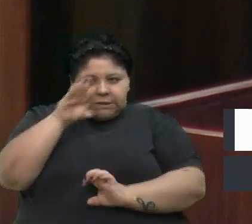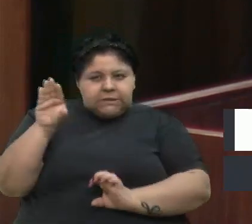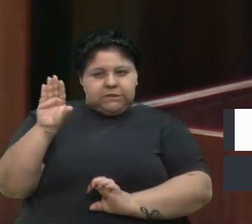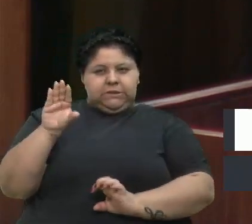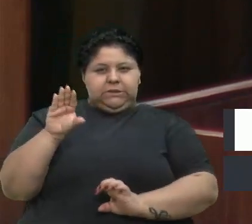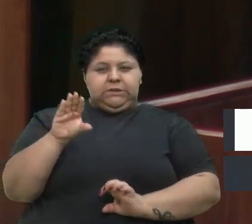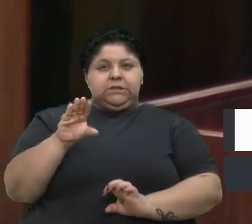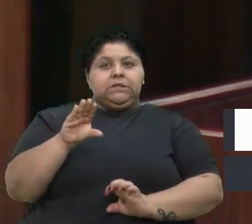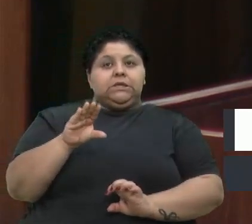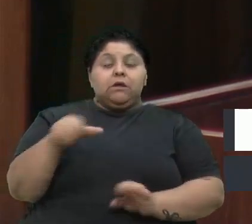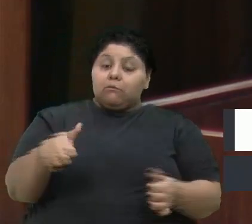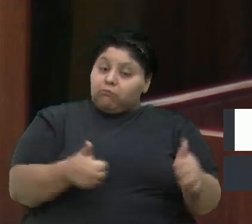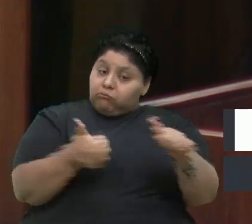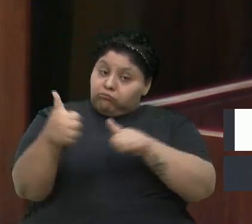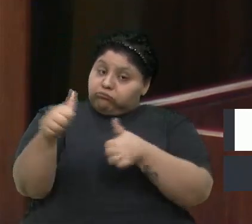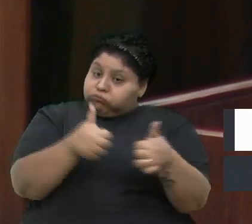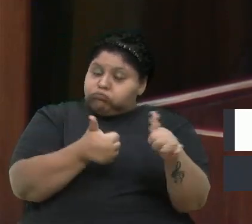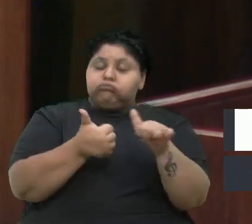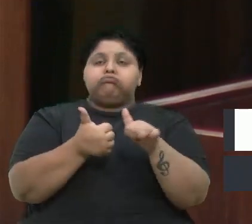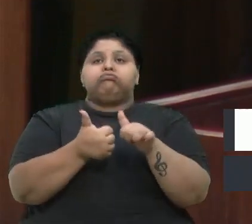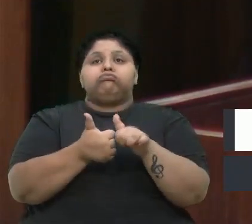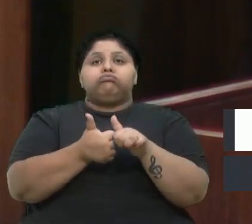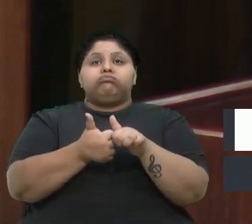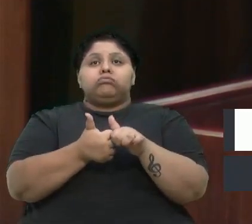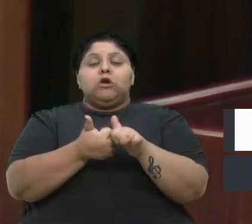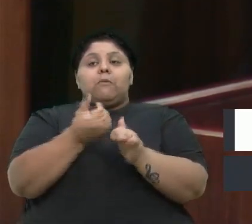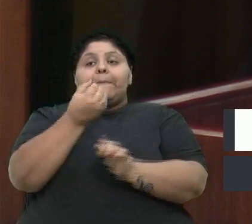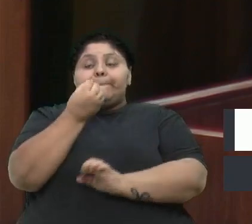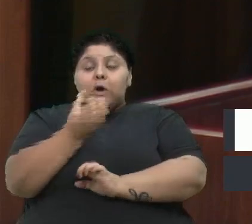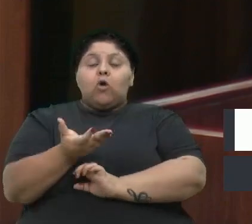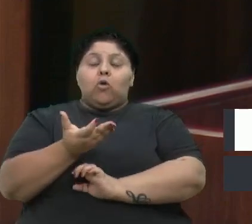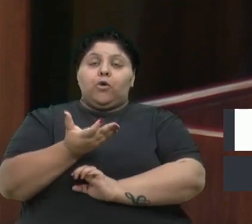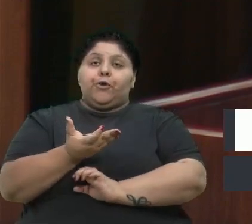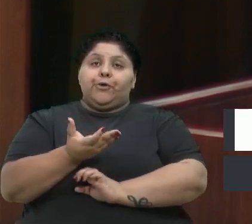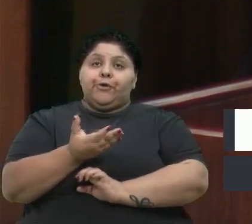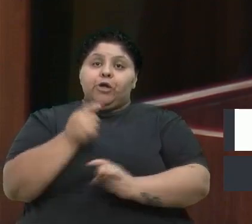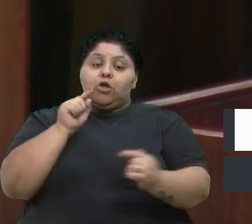de qualidade, o quanto ela é de excelência,